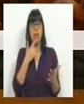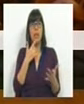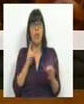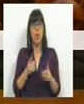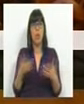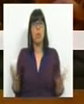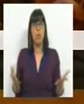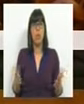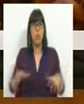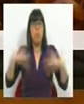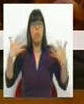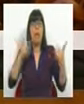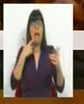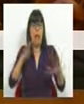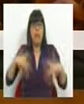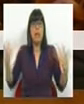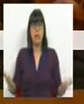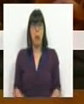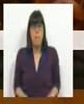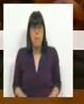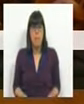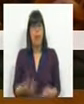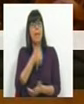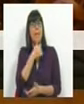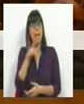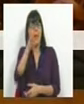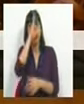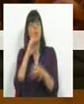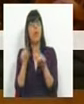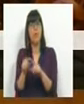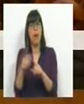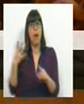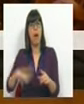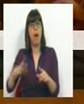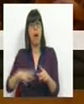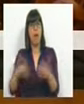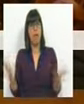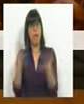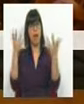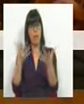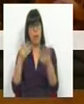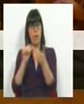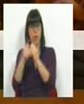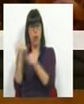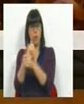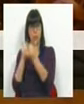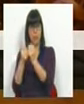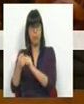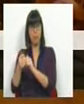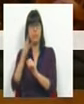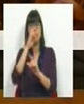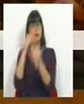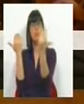Significa isso lá o que significar? Como pode o Governo pretender dinamizar o setor da reabilitação